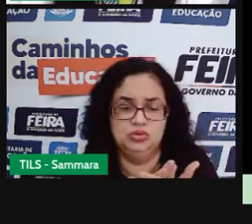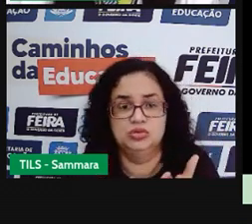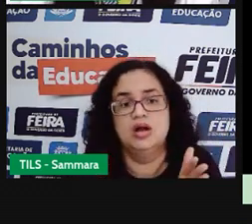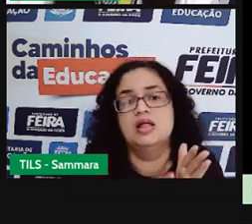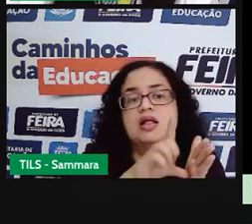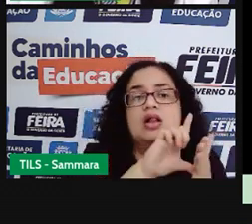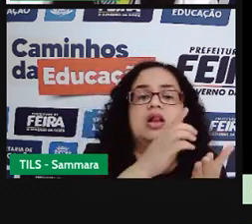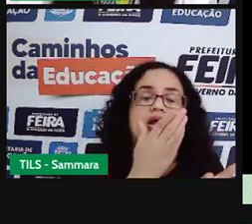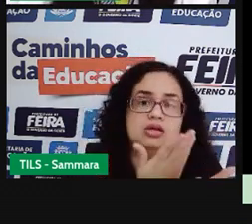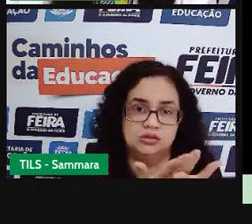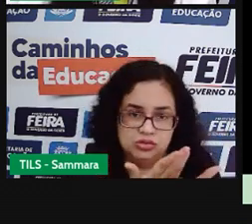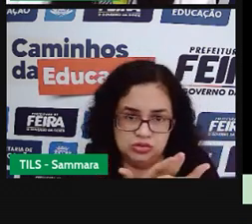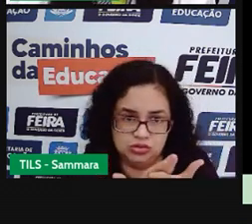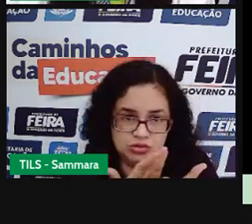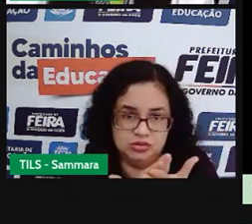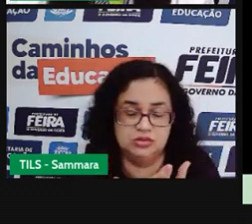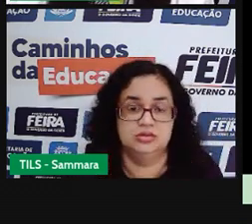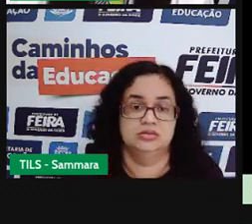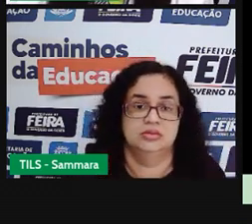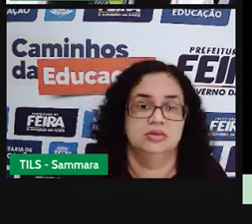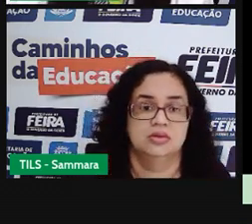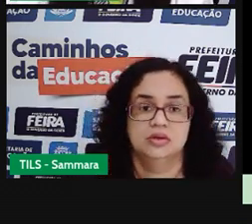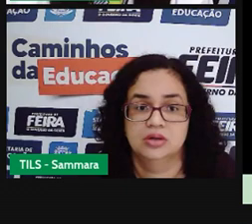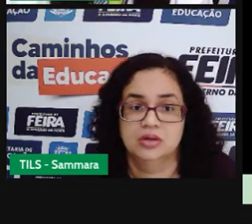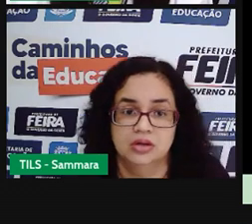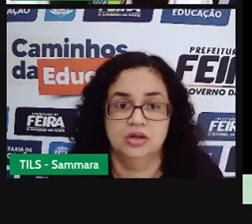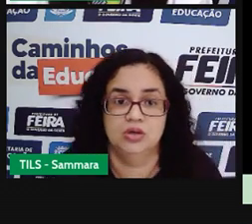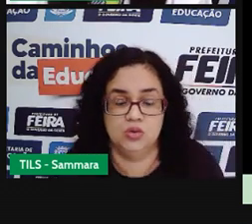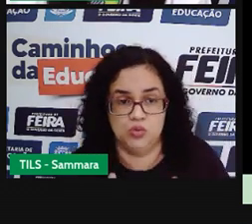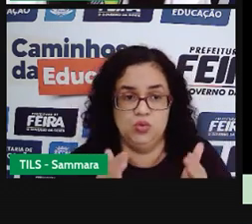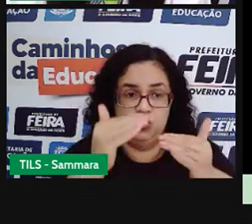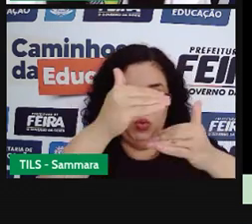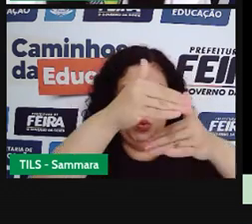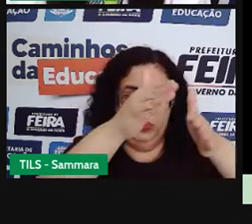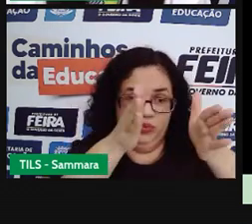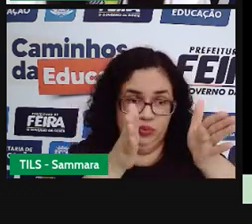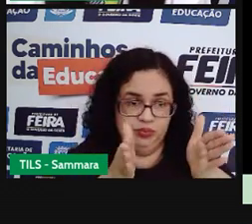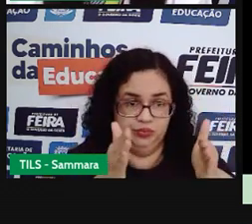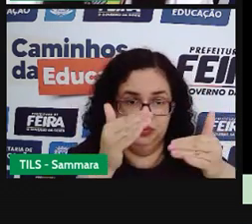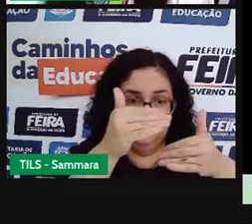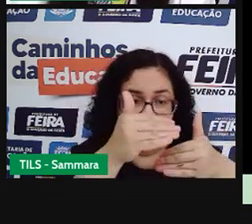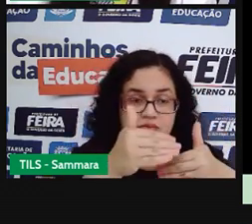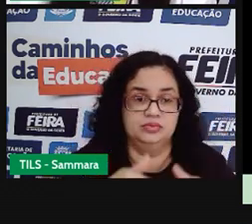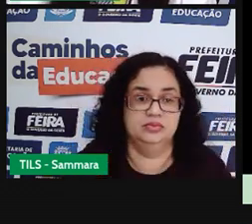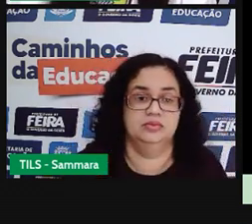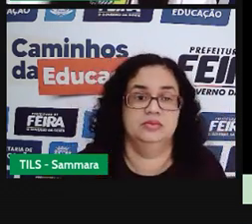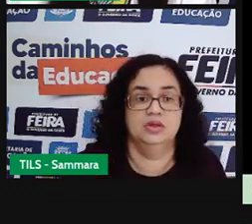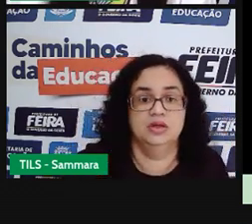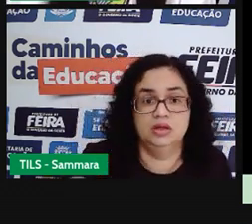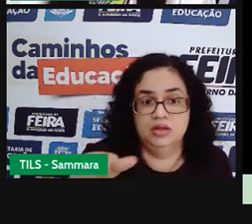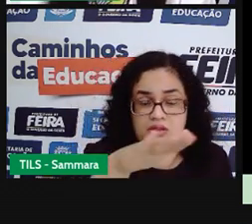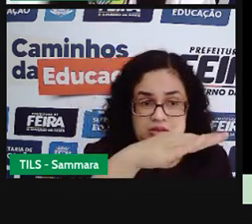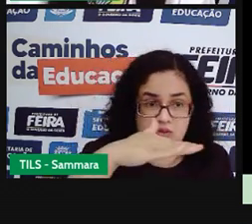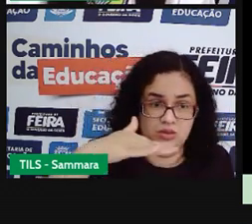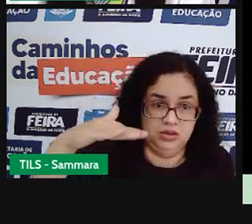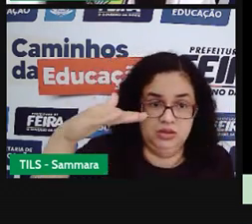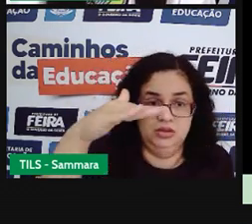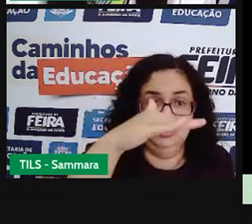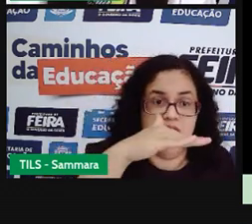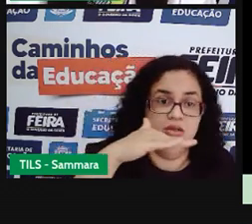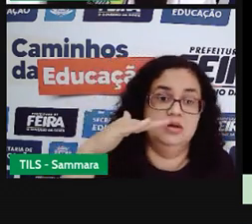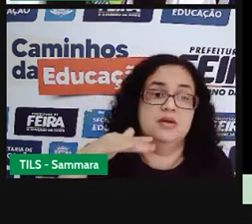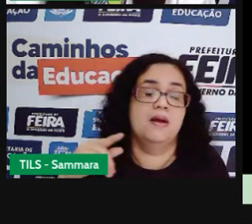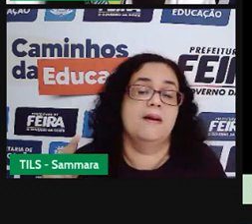ó esse é o cubo fechado não é na forma espacial como ele se apresenta Mas se a gente abriu